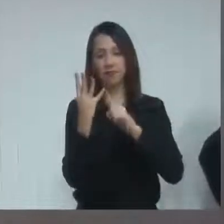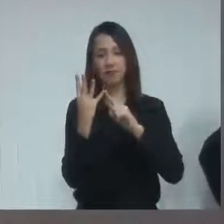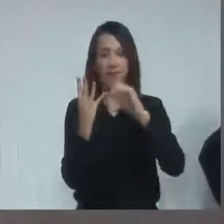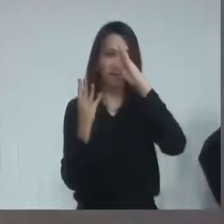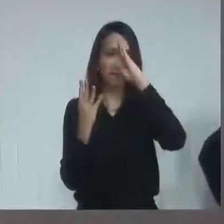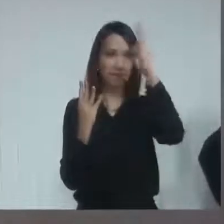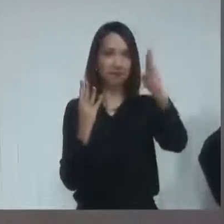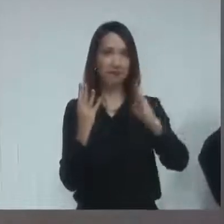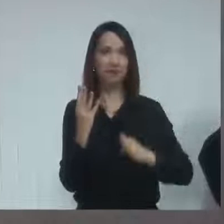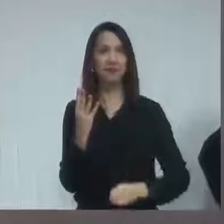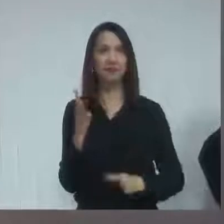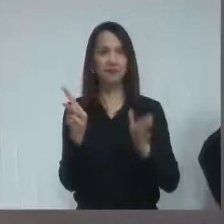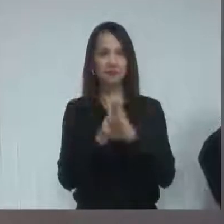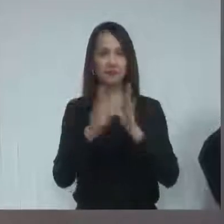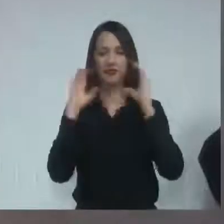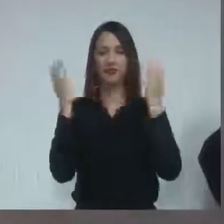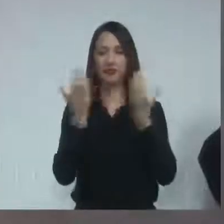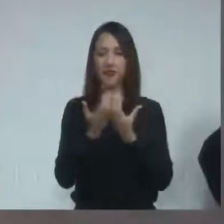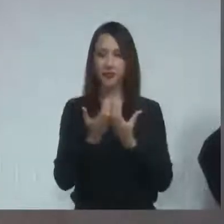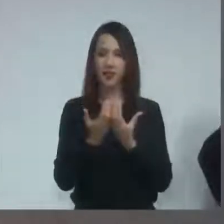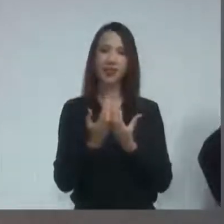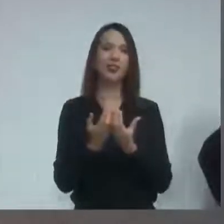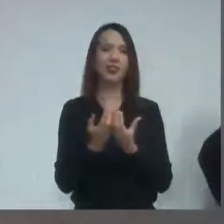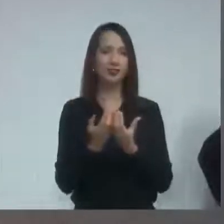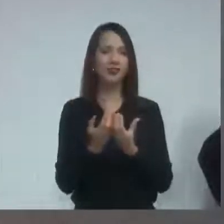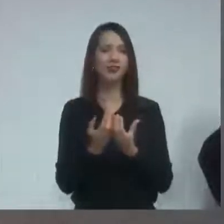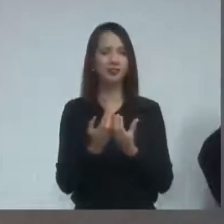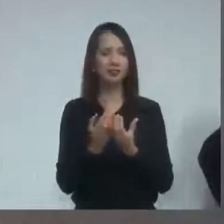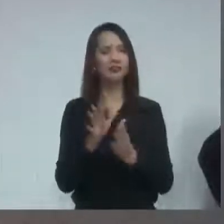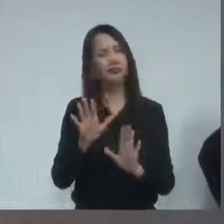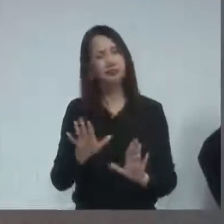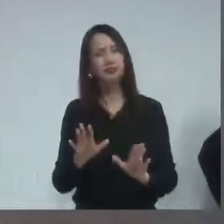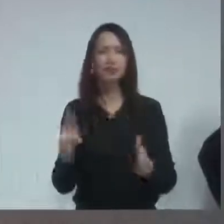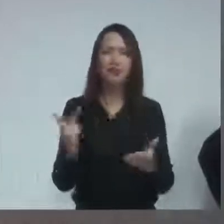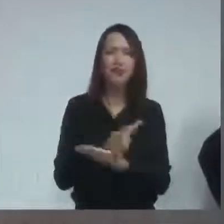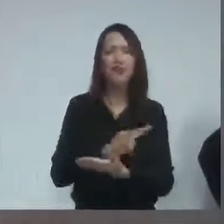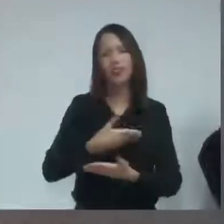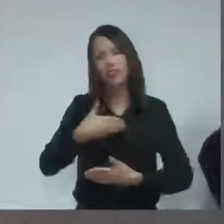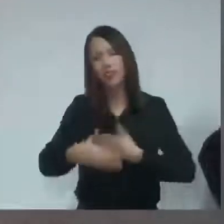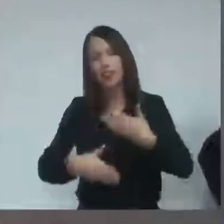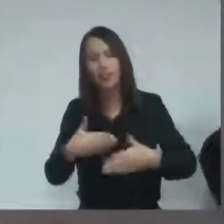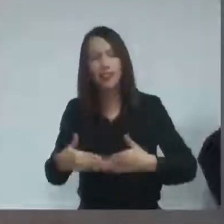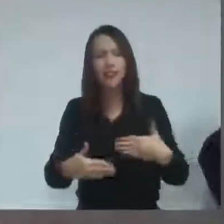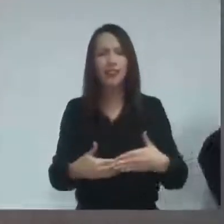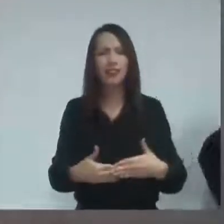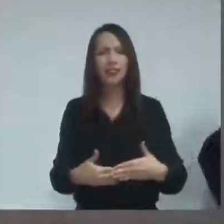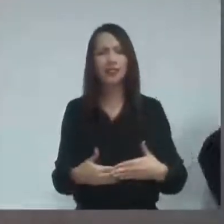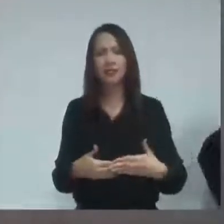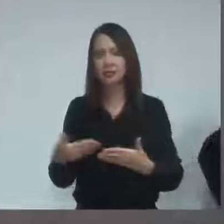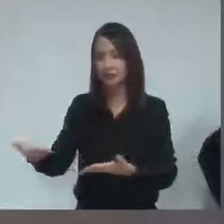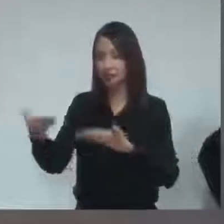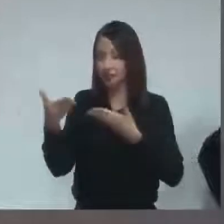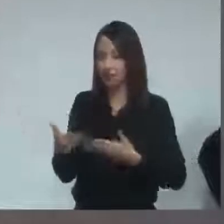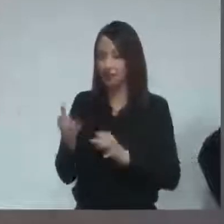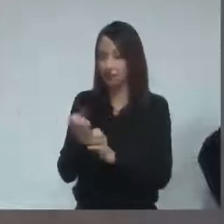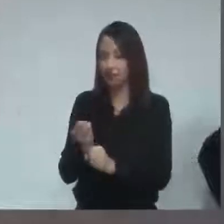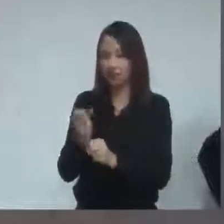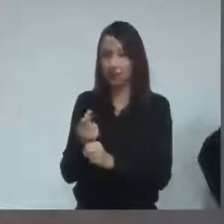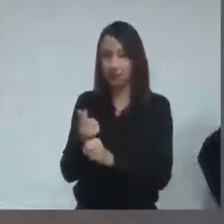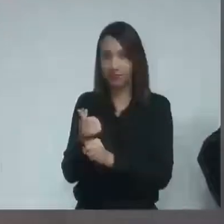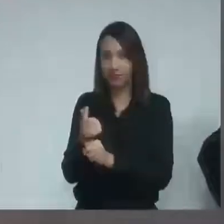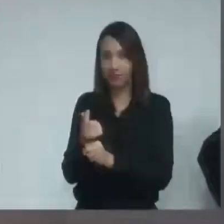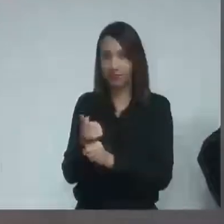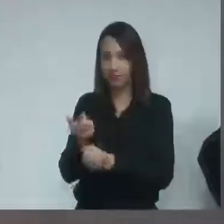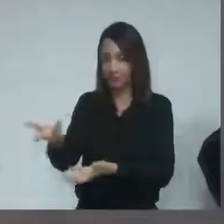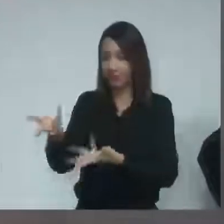é a quarta função da Câmara. Ela acontece muito de vez em quando. Acontece quando chegam as contas do Tribunal de Contas ou quando é acolhida